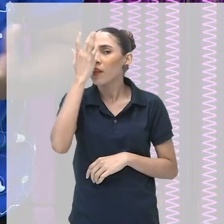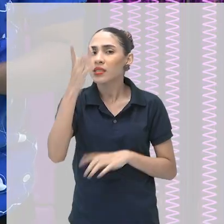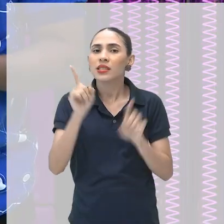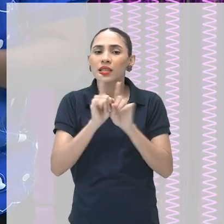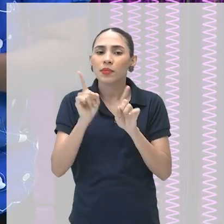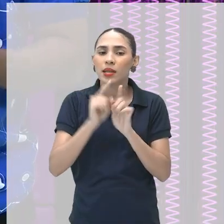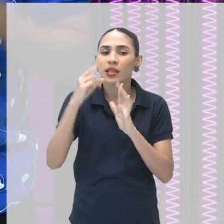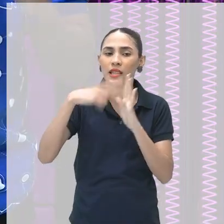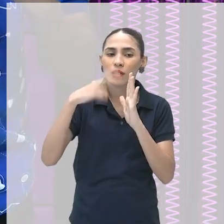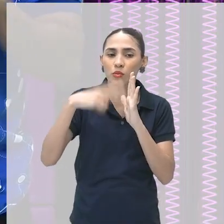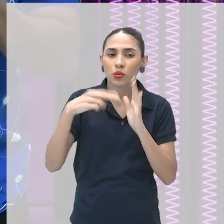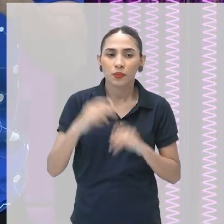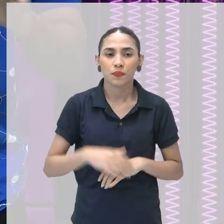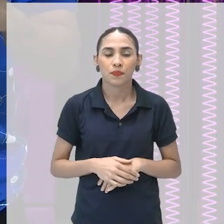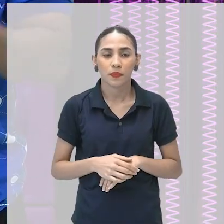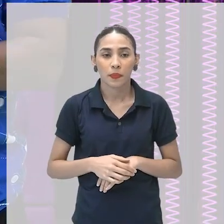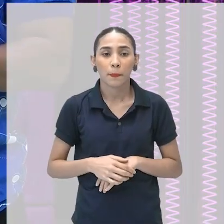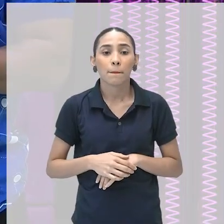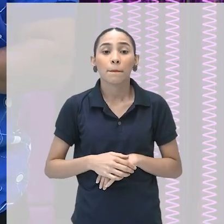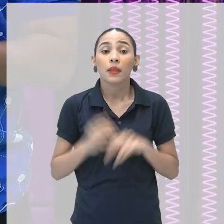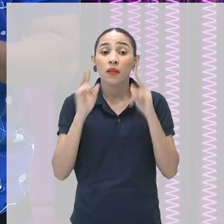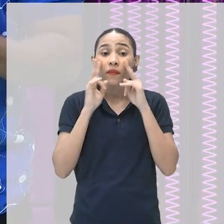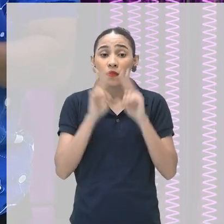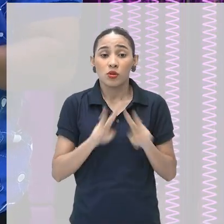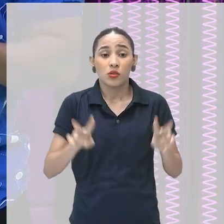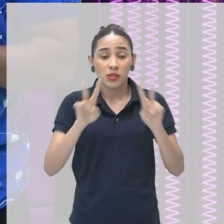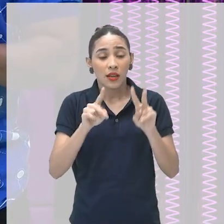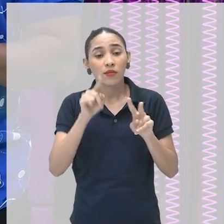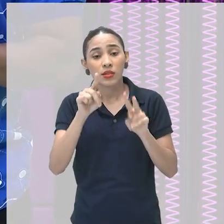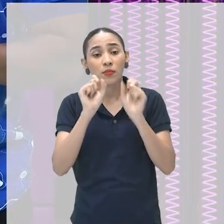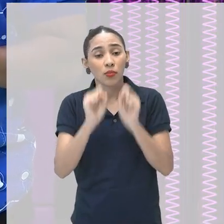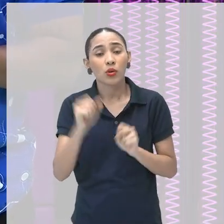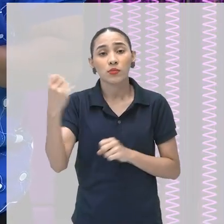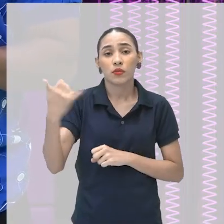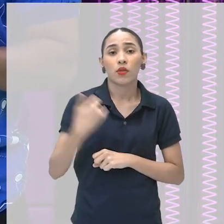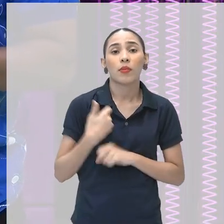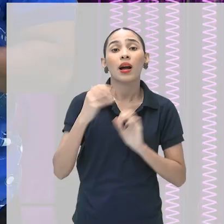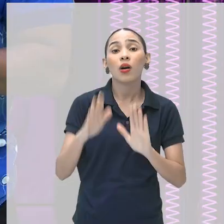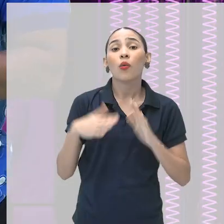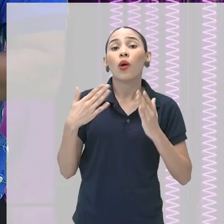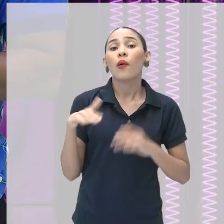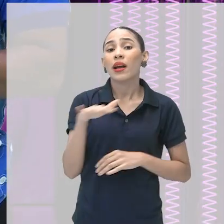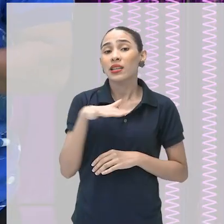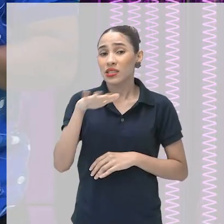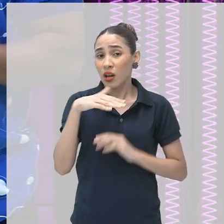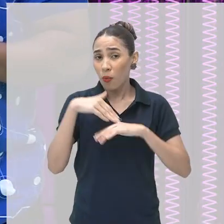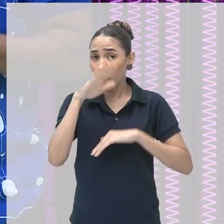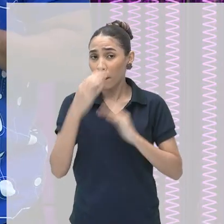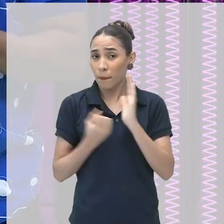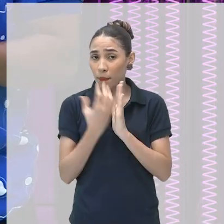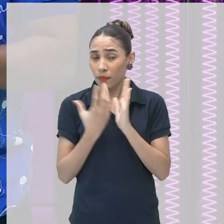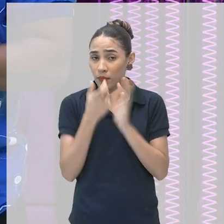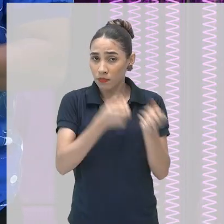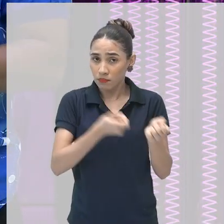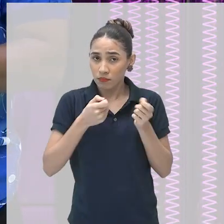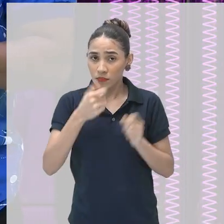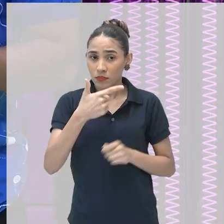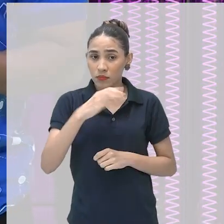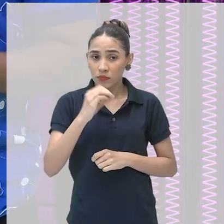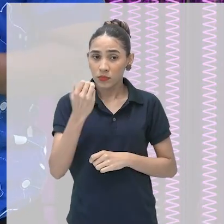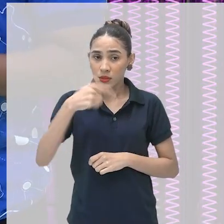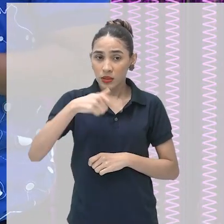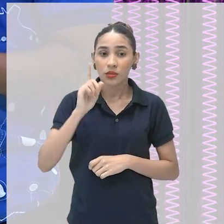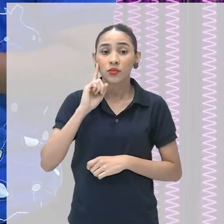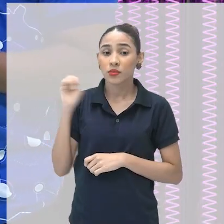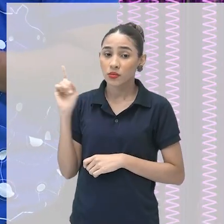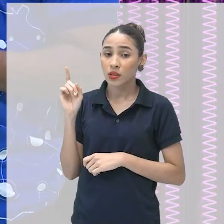facilita a leitura. Só de visualizar, vocês podem me dizer qual é a região que produziu mais mandioca em 2017?